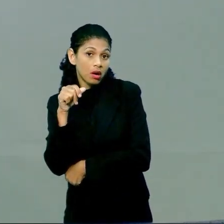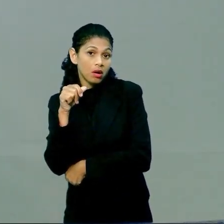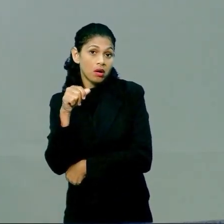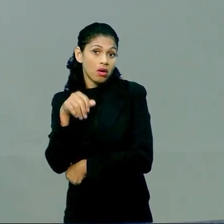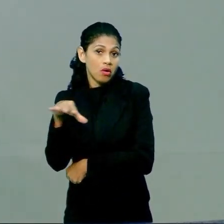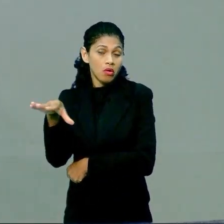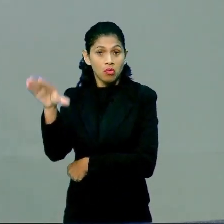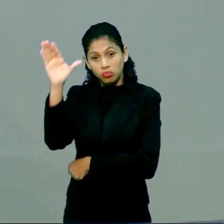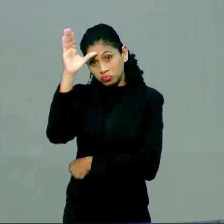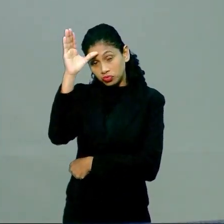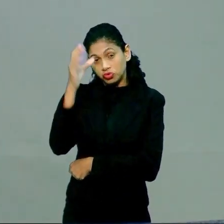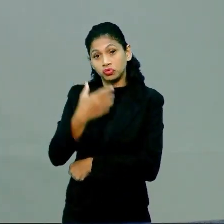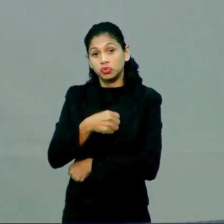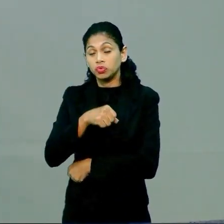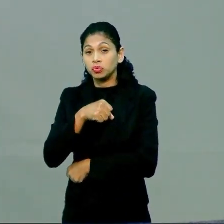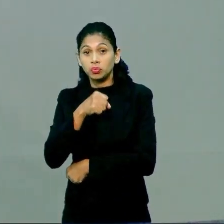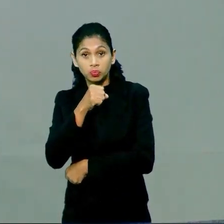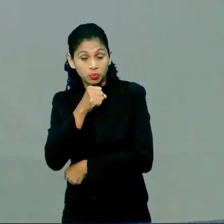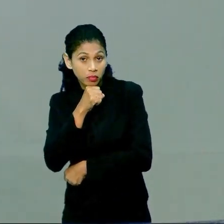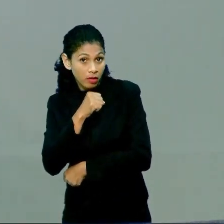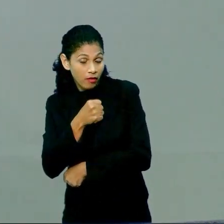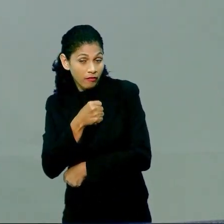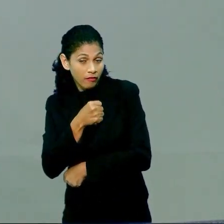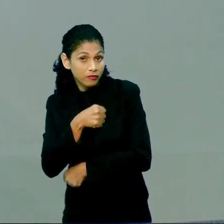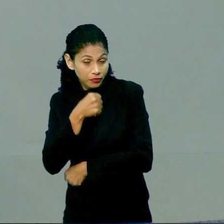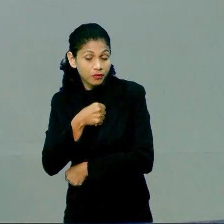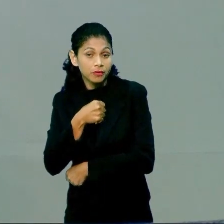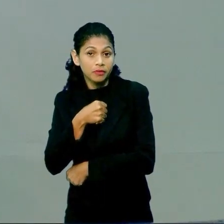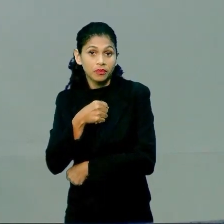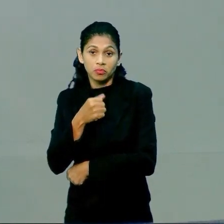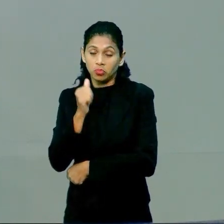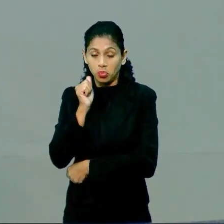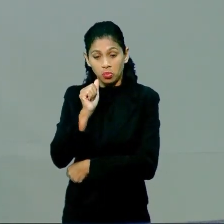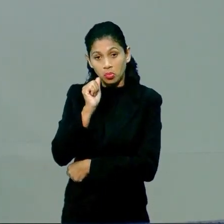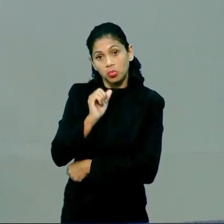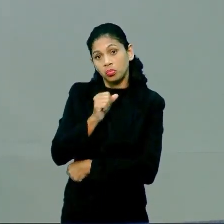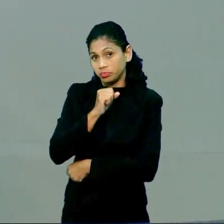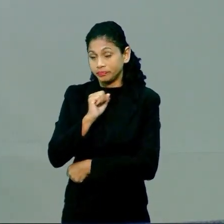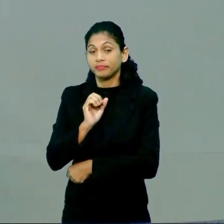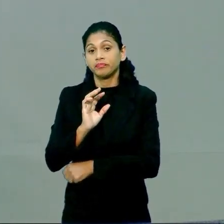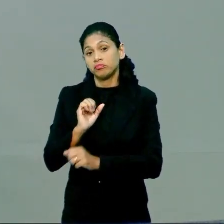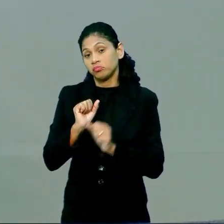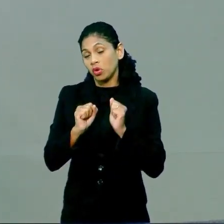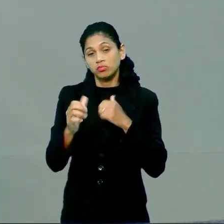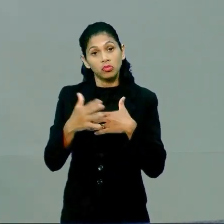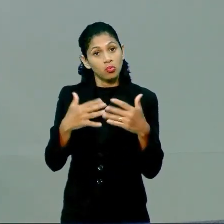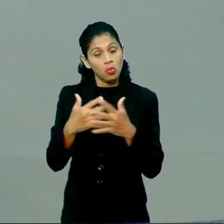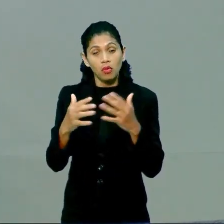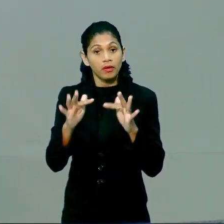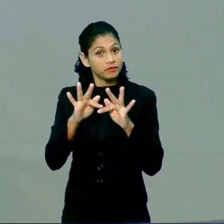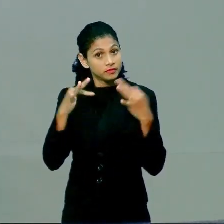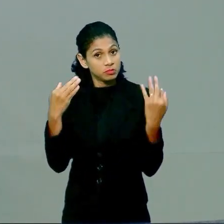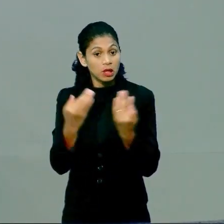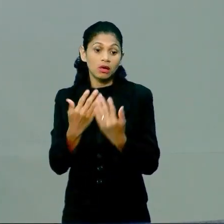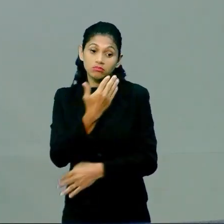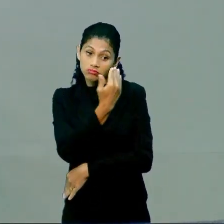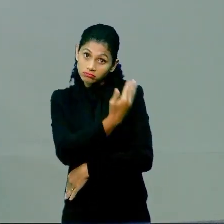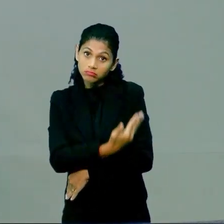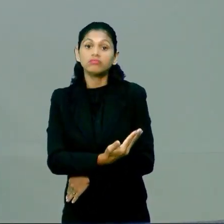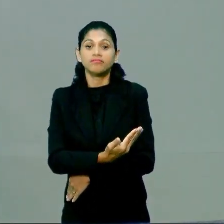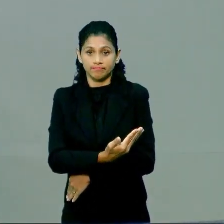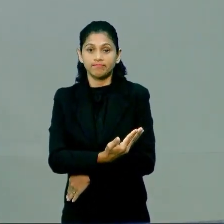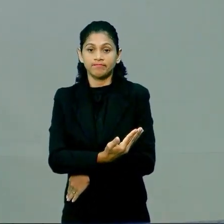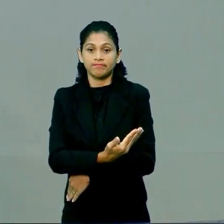uma avó né ou até mesmo um filho pai mãe enfim mas quando eu falo de famíliar próximo é aquele né os